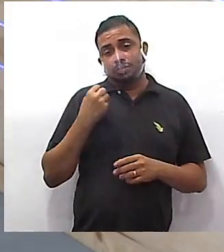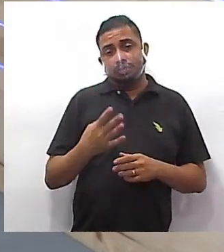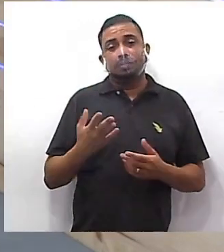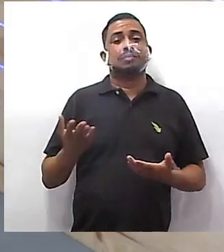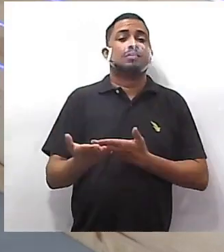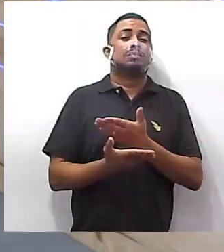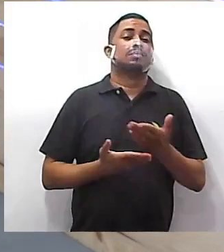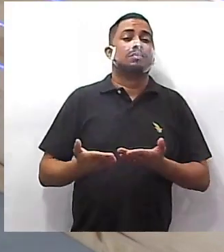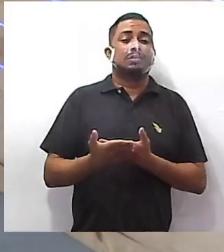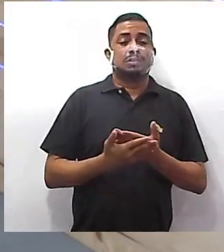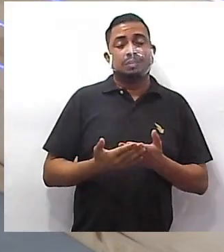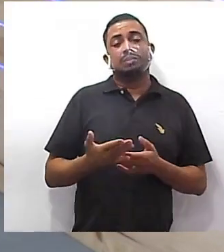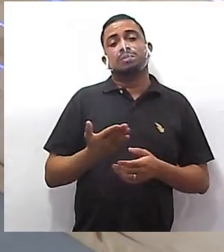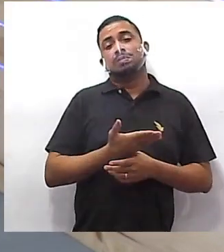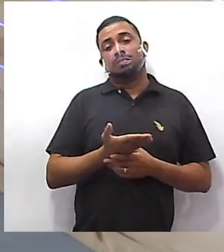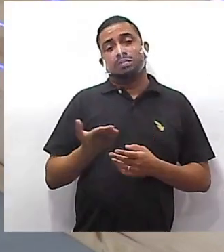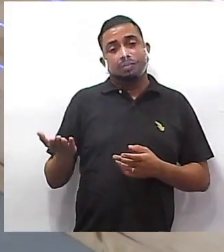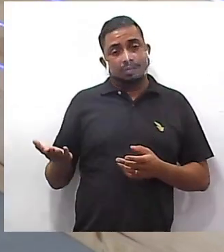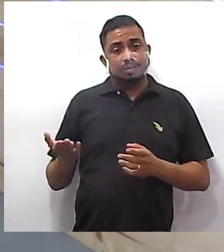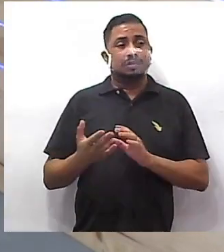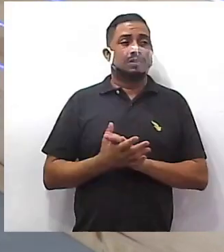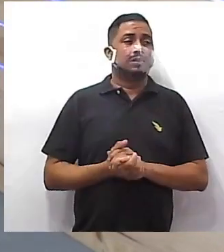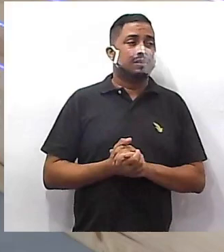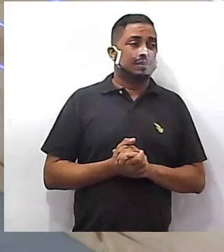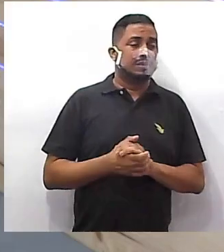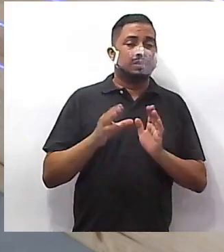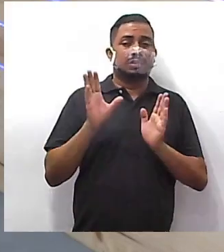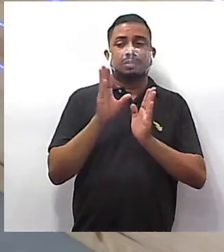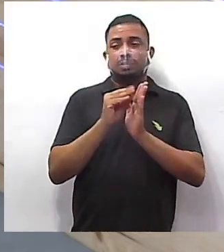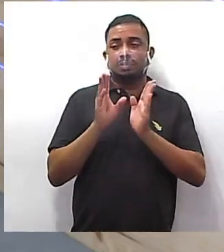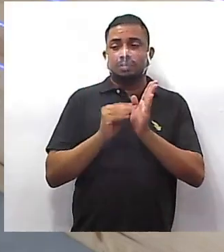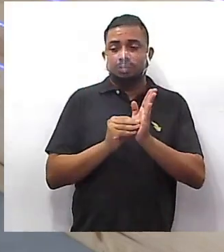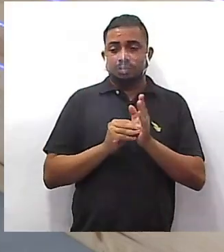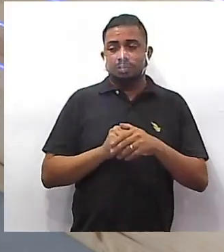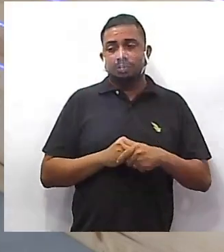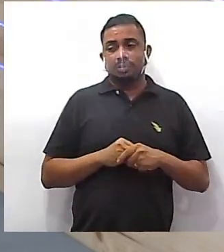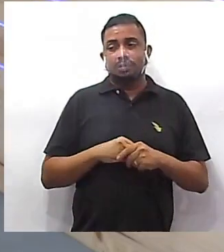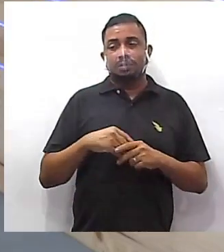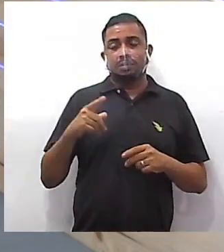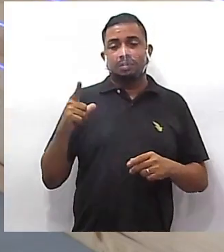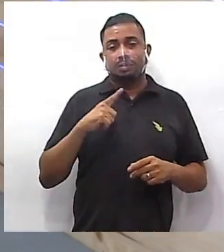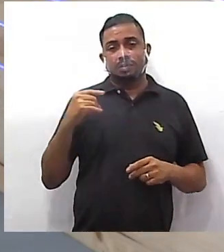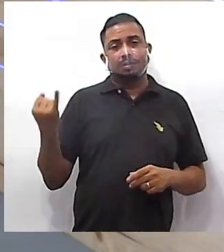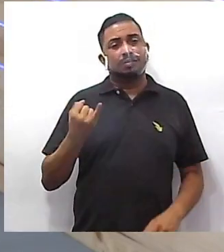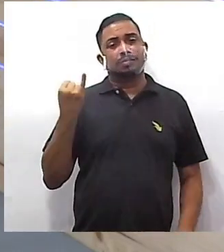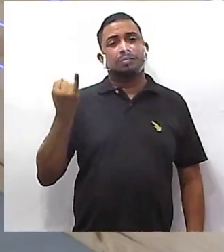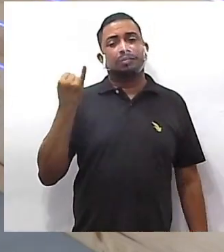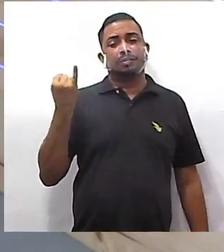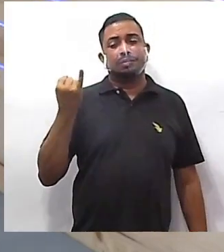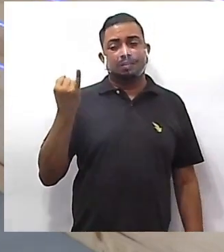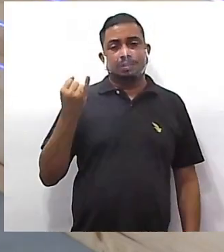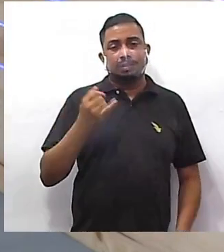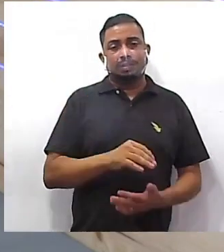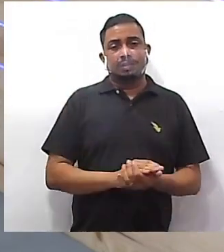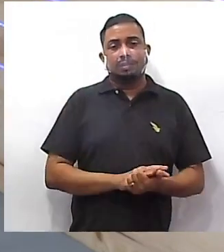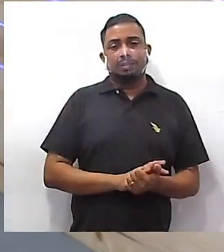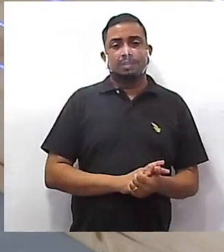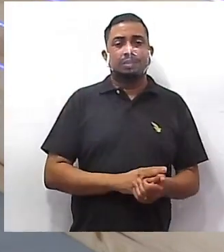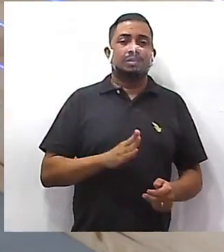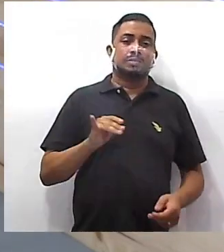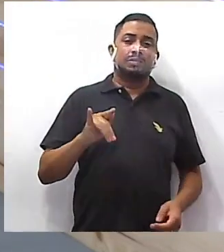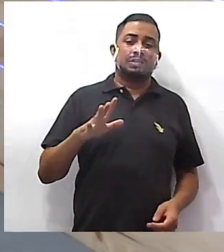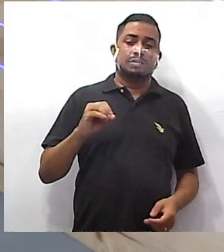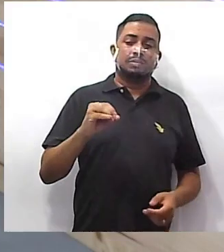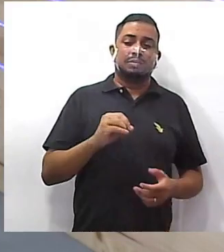compartilhar com vocês esses conteúdos, né, relevantes, né, sobre a importância da biossegurança,